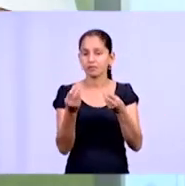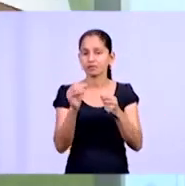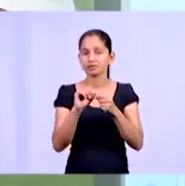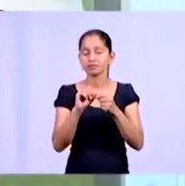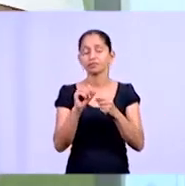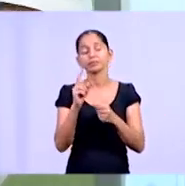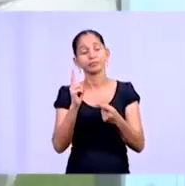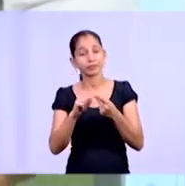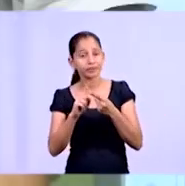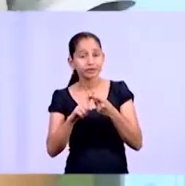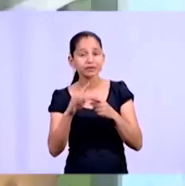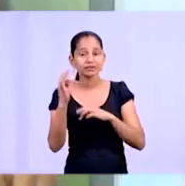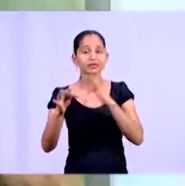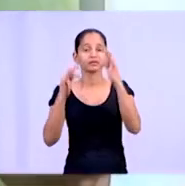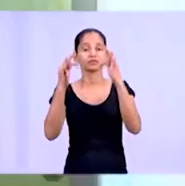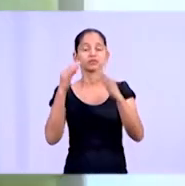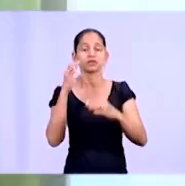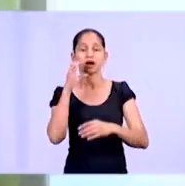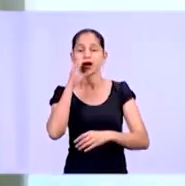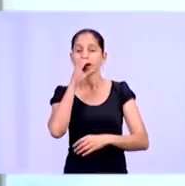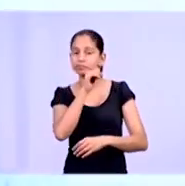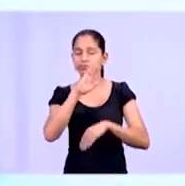ao avanço da tecnologia.